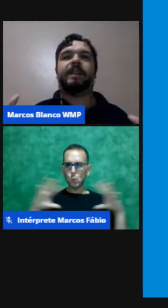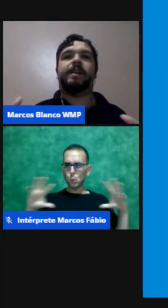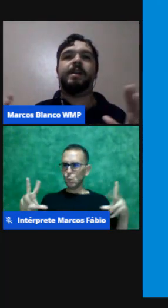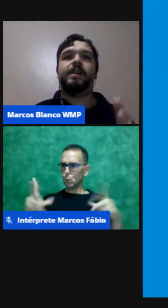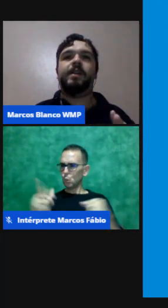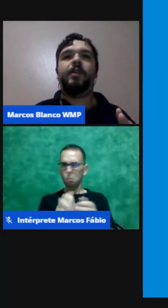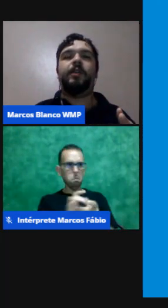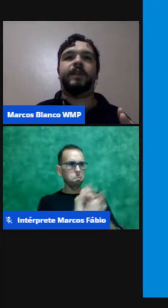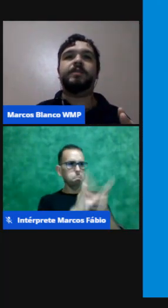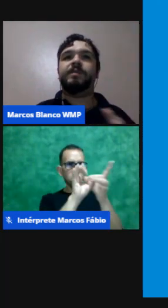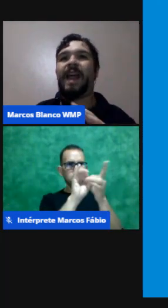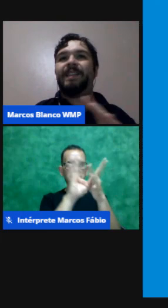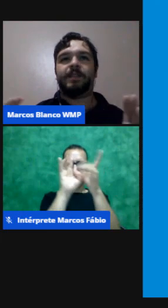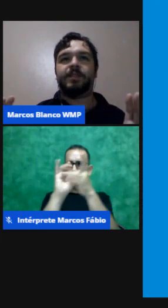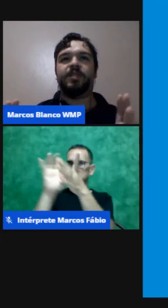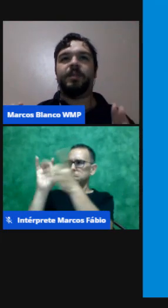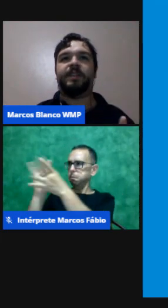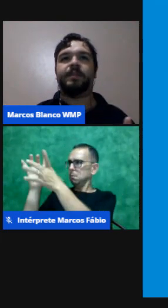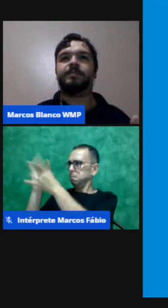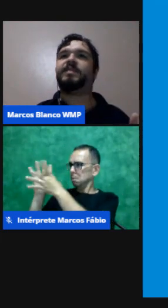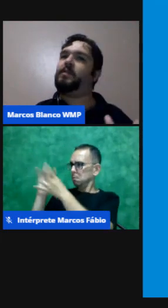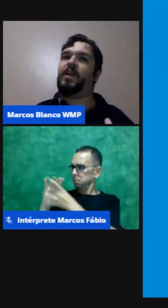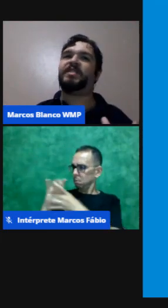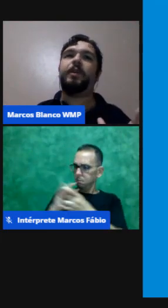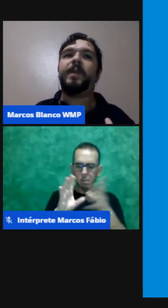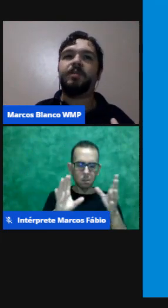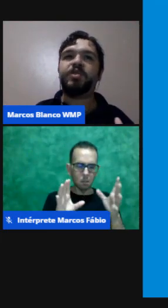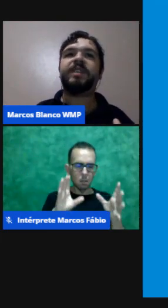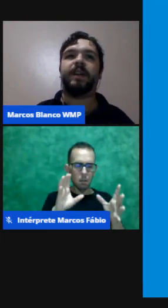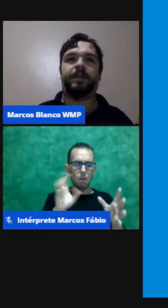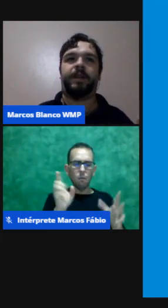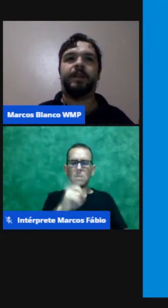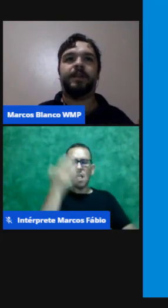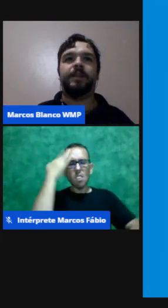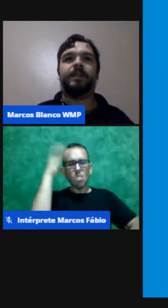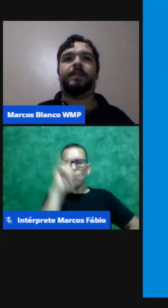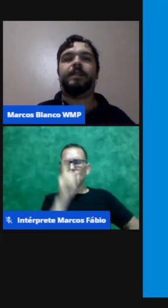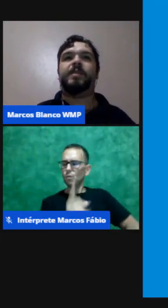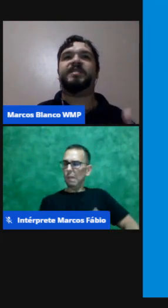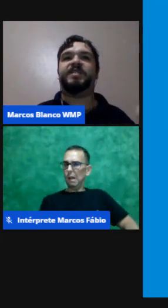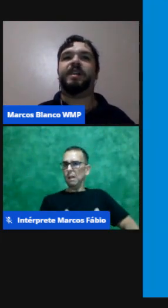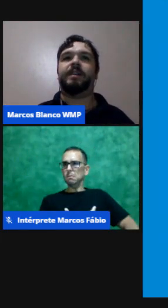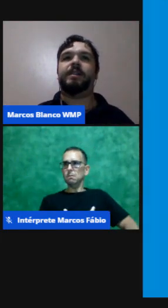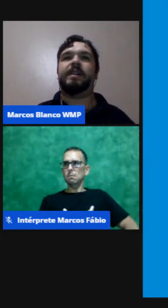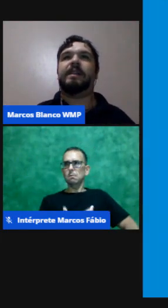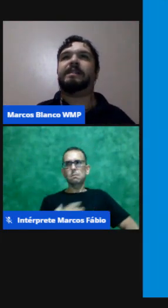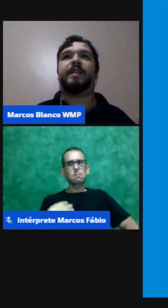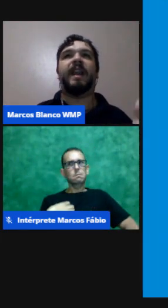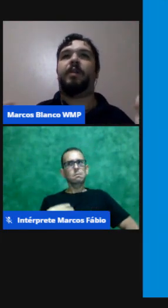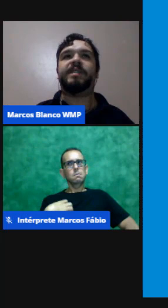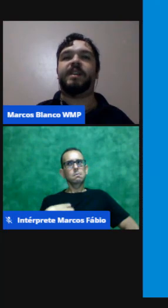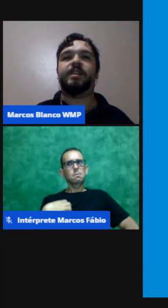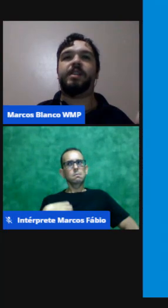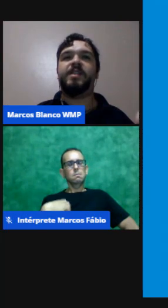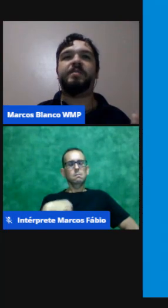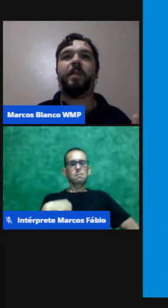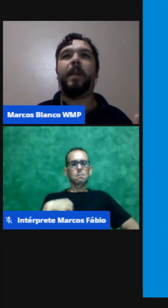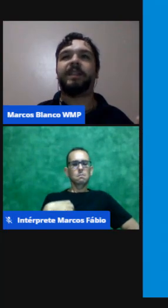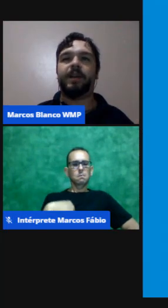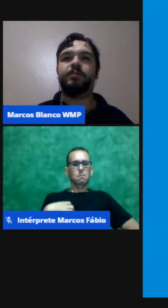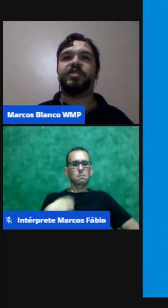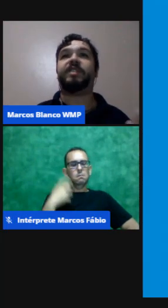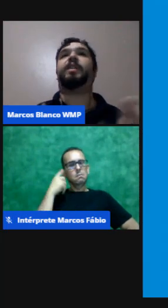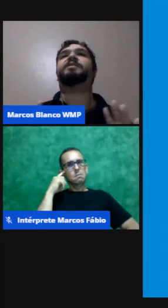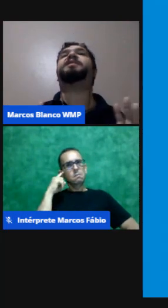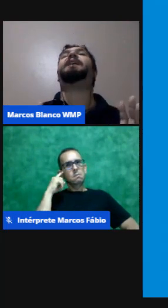você ter ouvido nada sobre isso. Vocês não vão achar no mínimo estranho. Imagina, sei lá quantos anos a